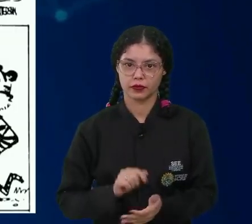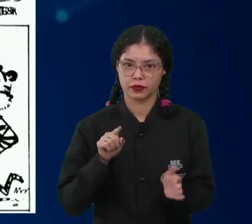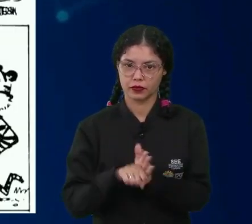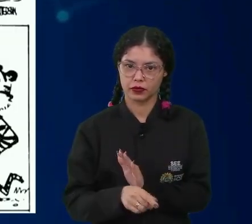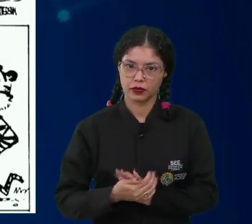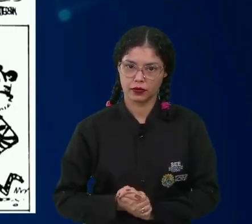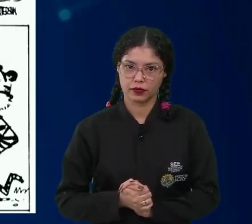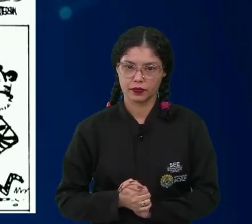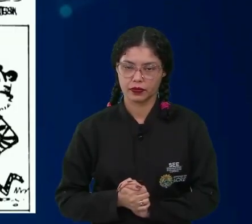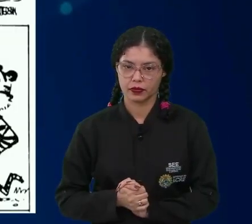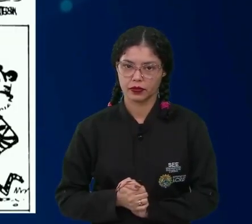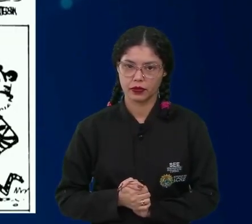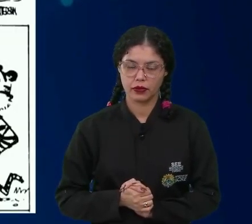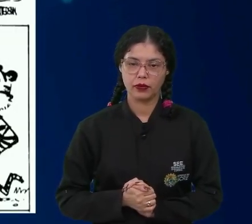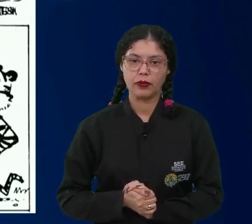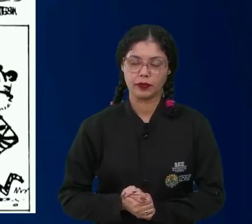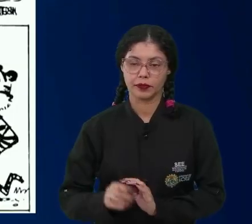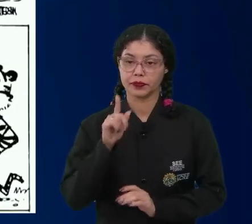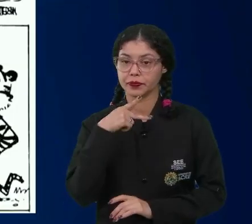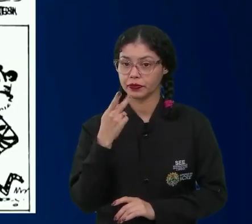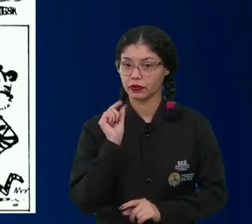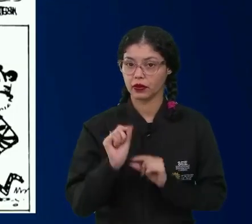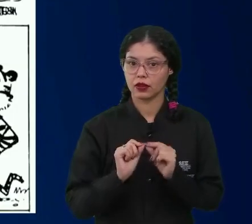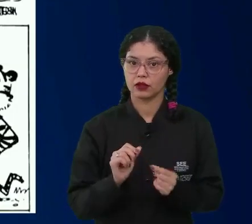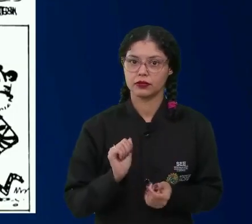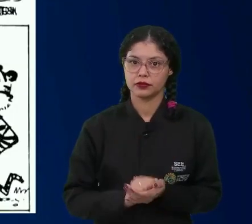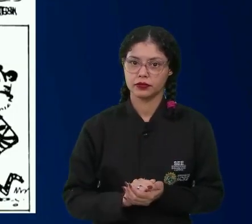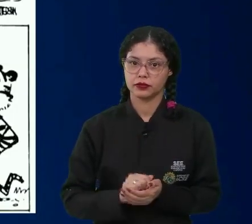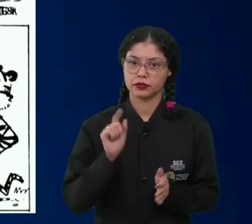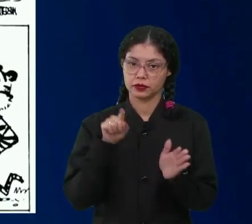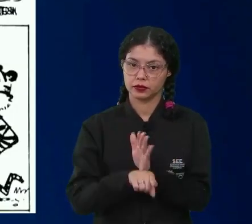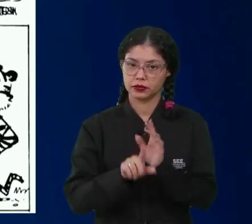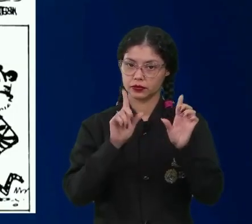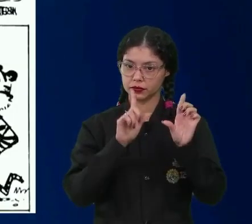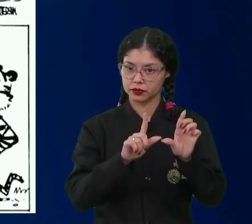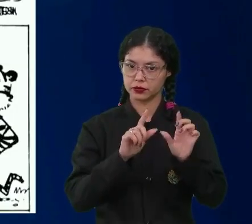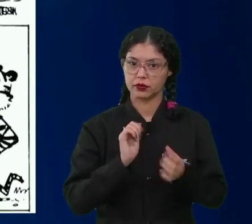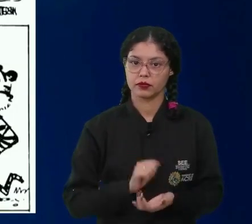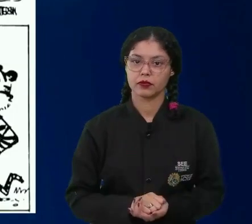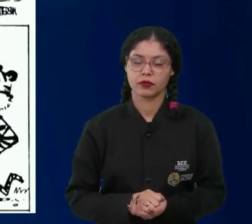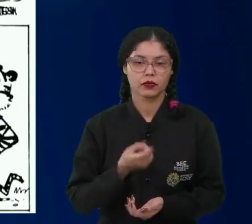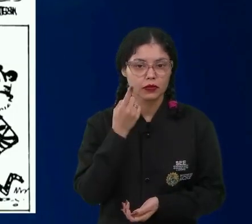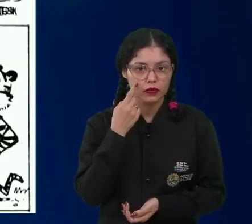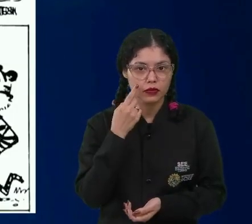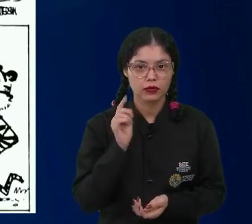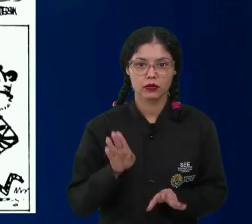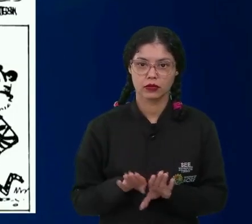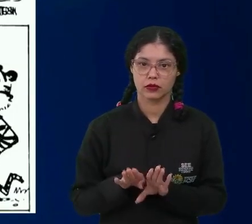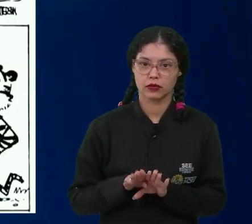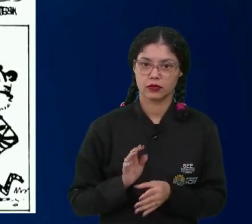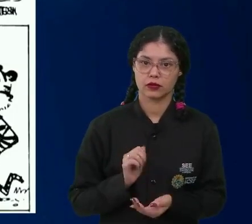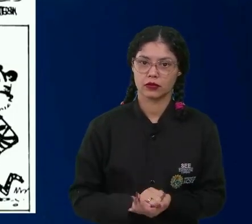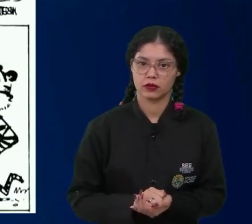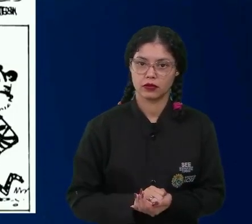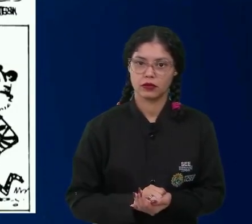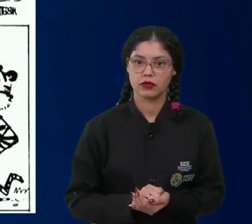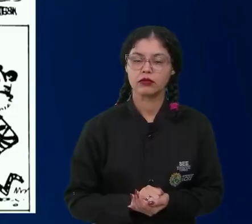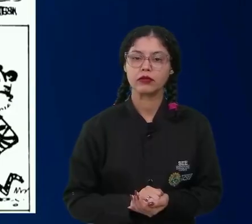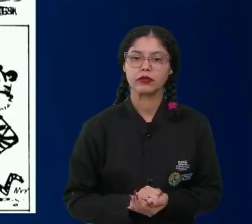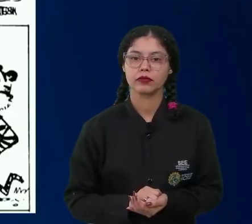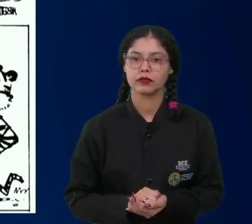1. Vamos lá, pessoal. A tirinha, no primeiro quadrinho, ó, observem aqui. No primeiro